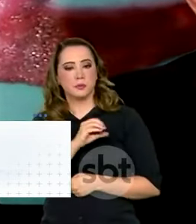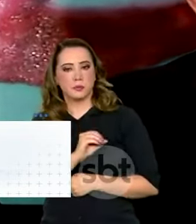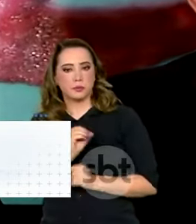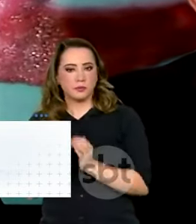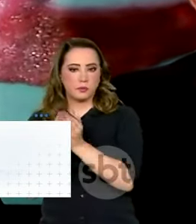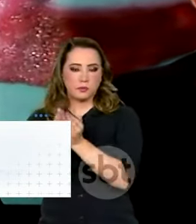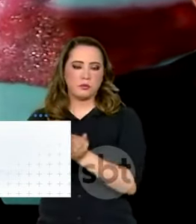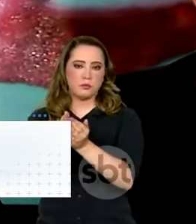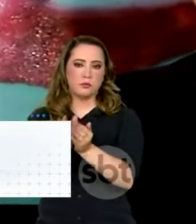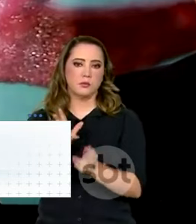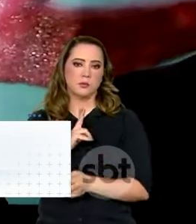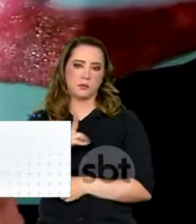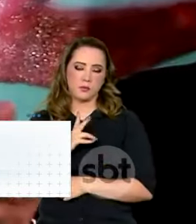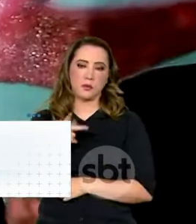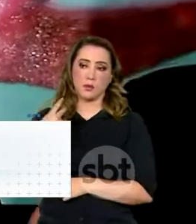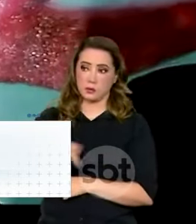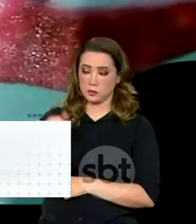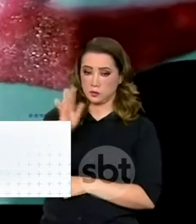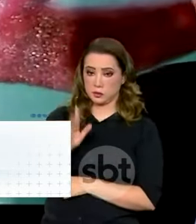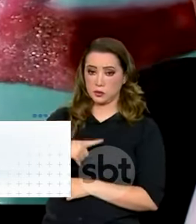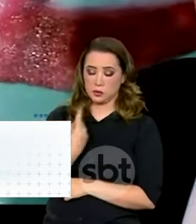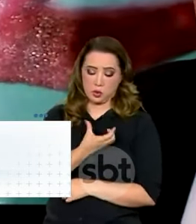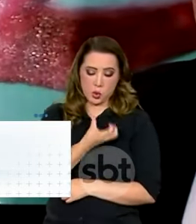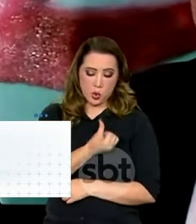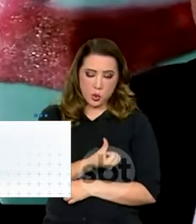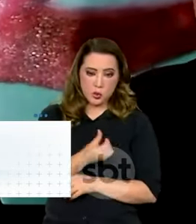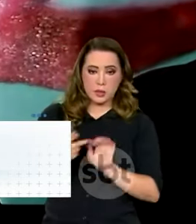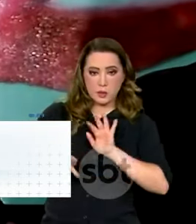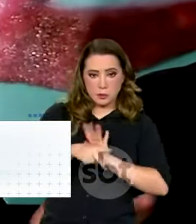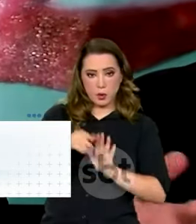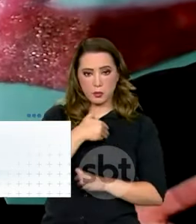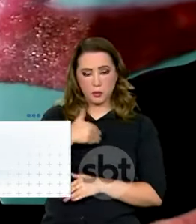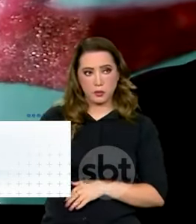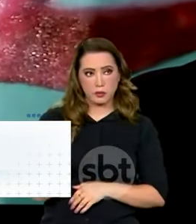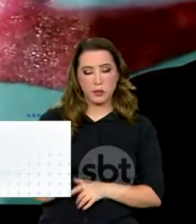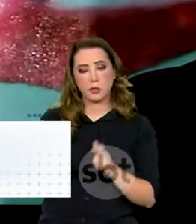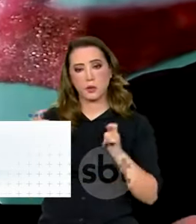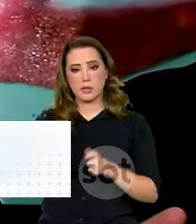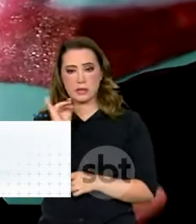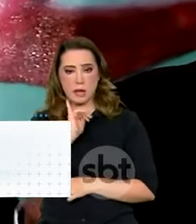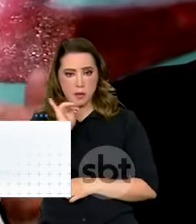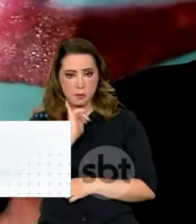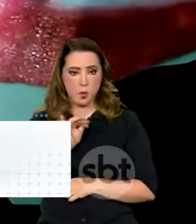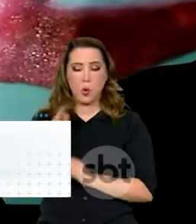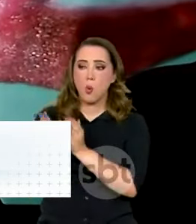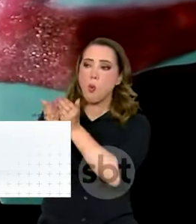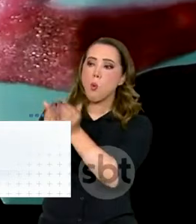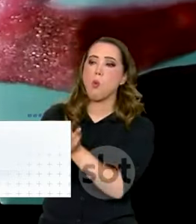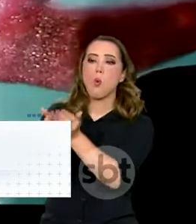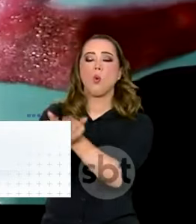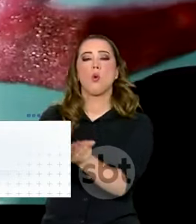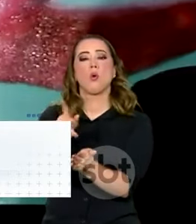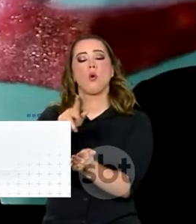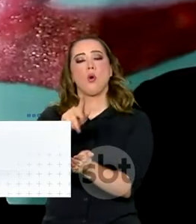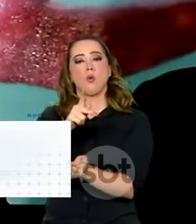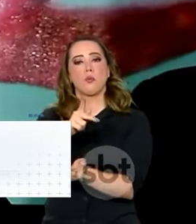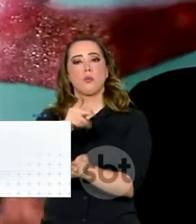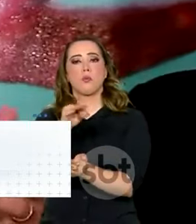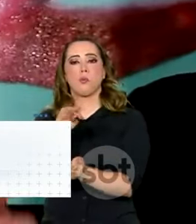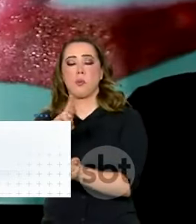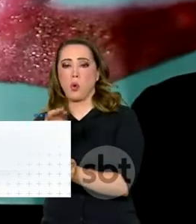portos privados e os nossos 6 portos públicos, como o Porto de Santos, que representa